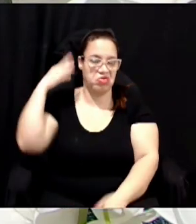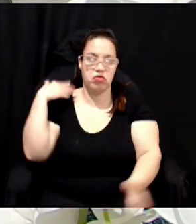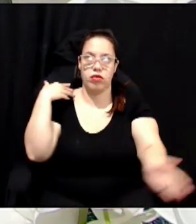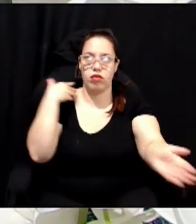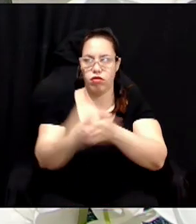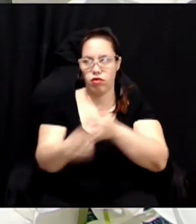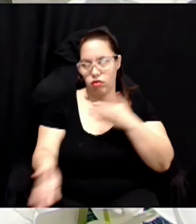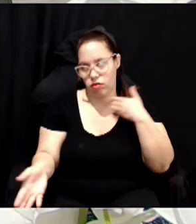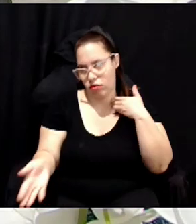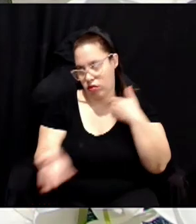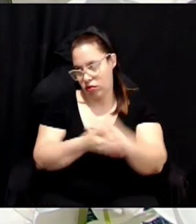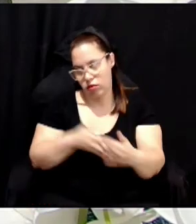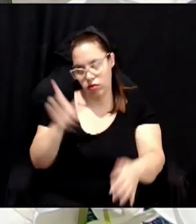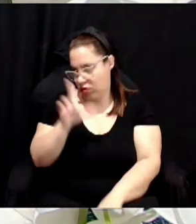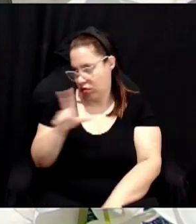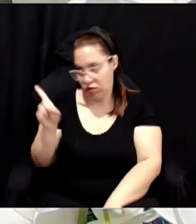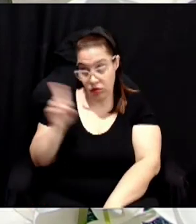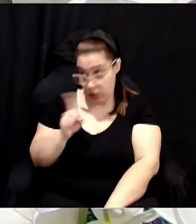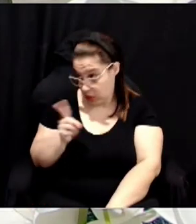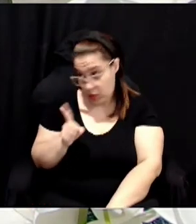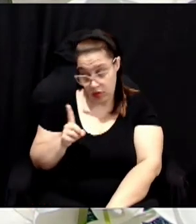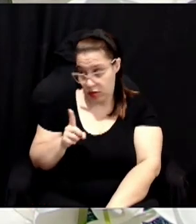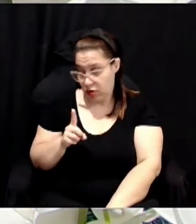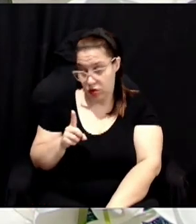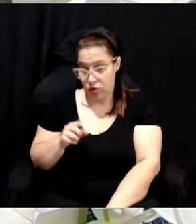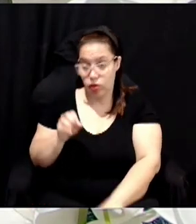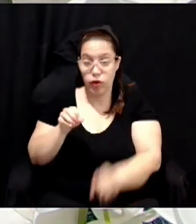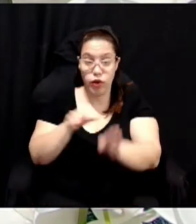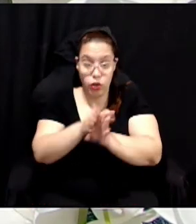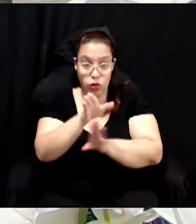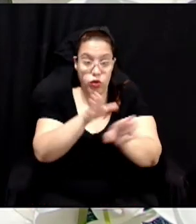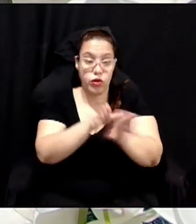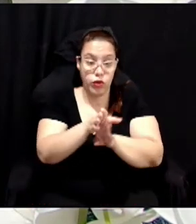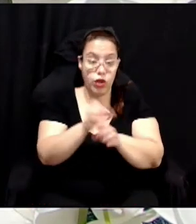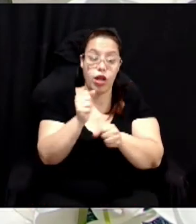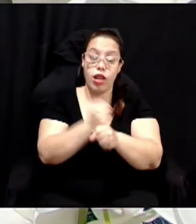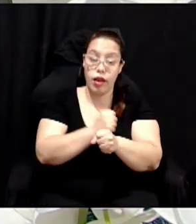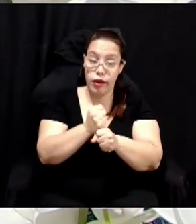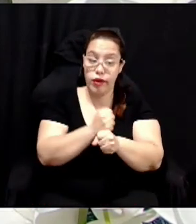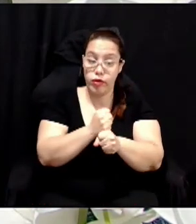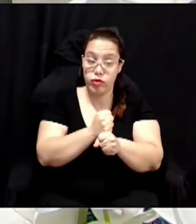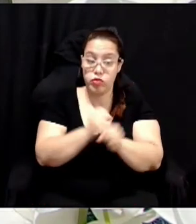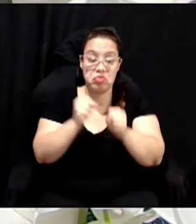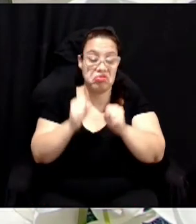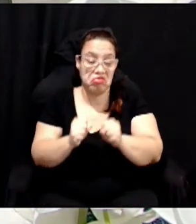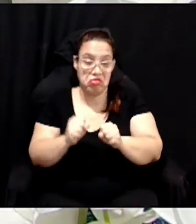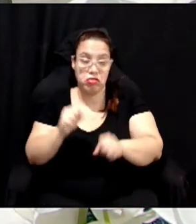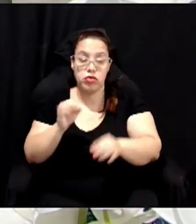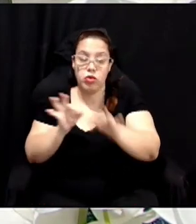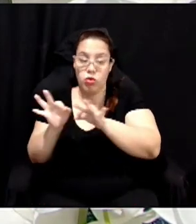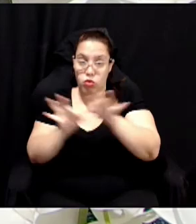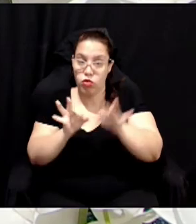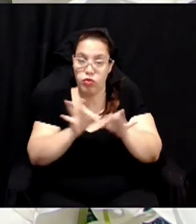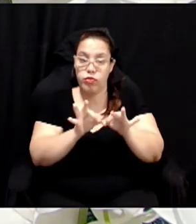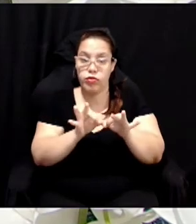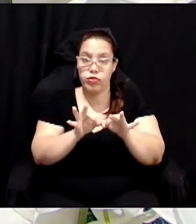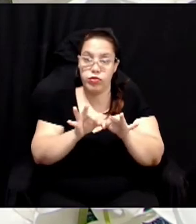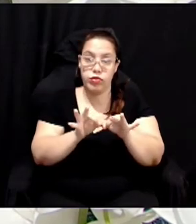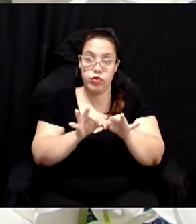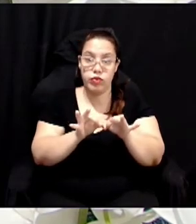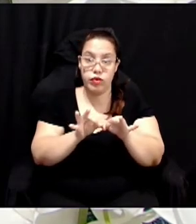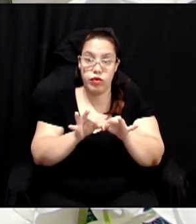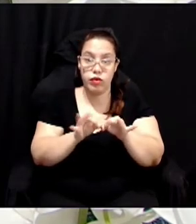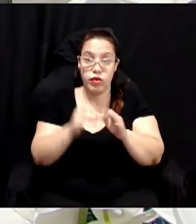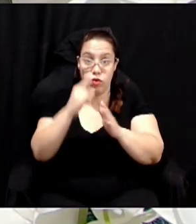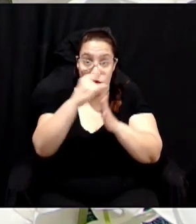literatura. Então, isso é indicado a cada ano para que os alunos possam ter o planejamento. Então, nós acabamos de lançar a lista para